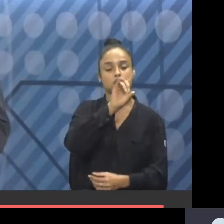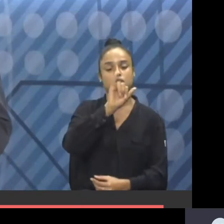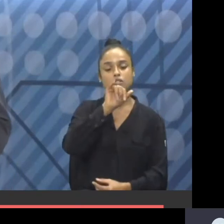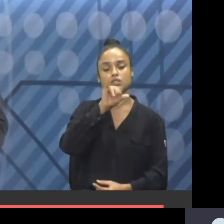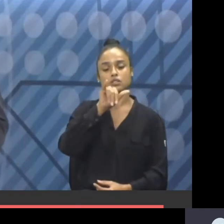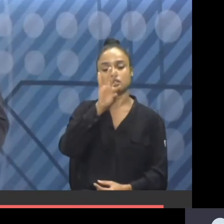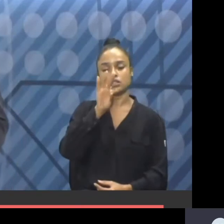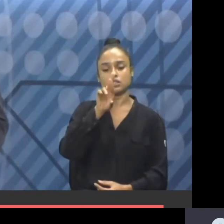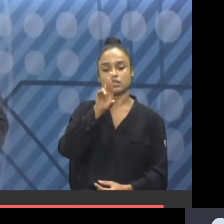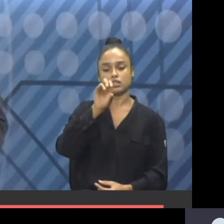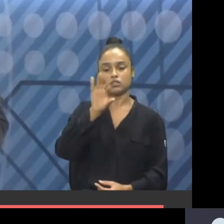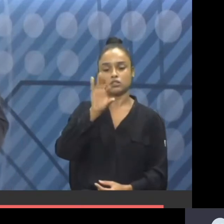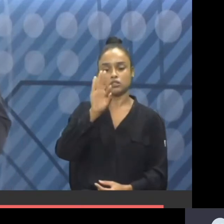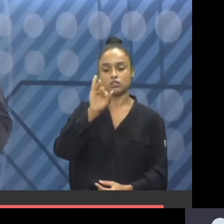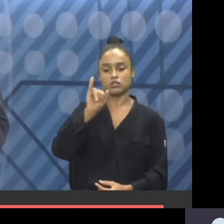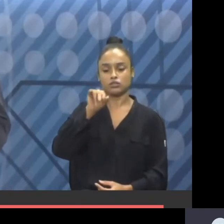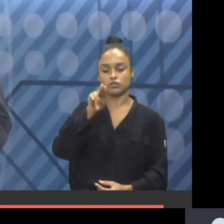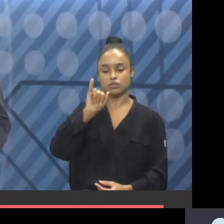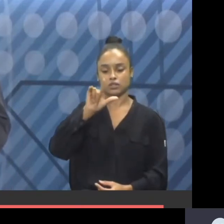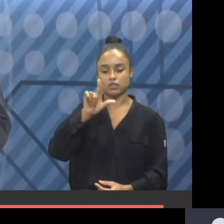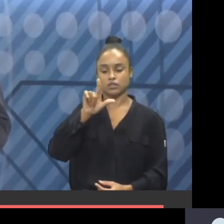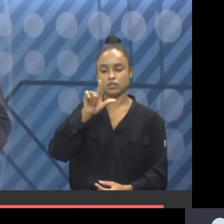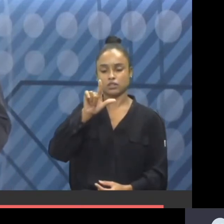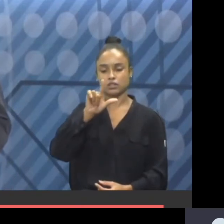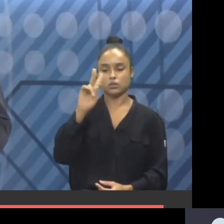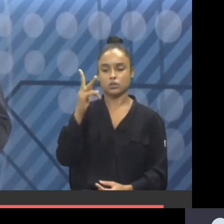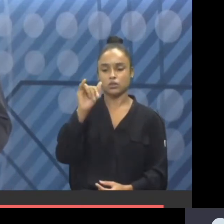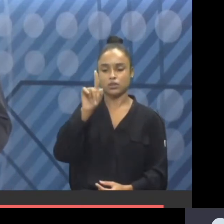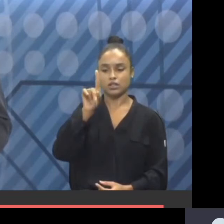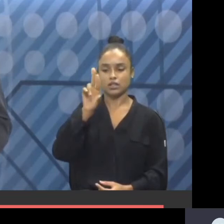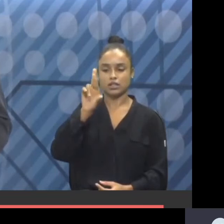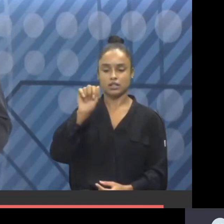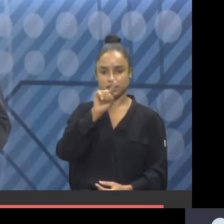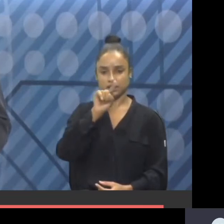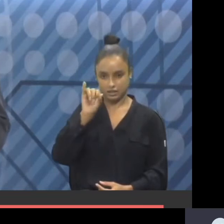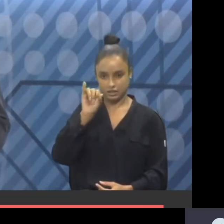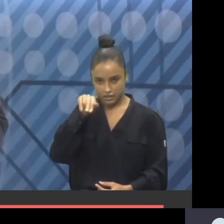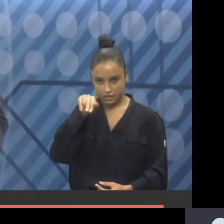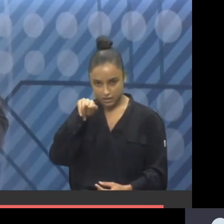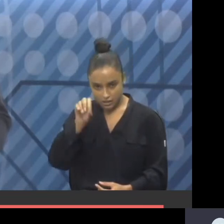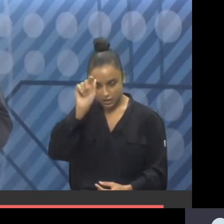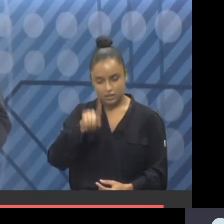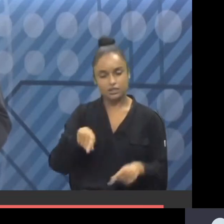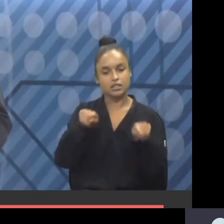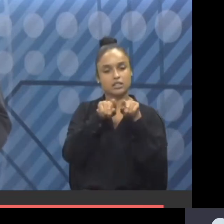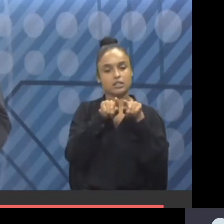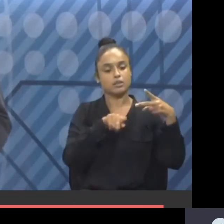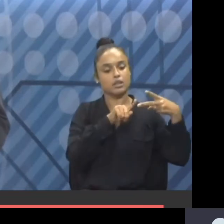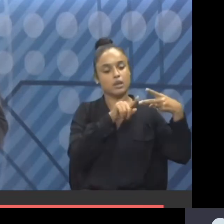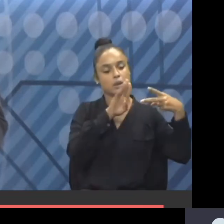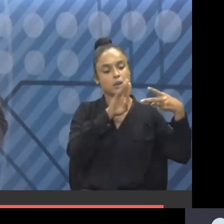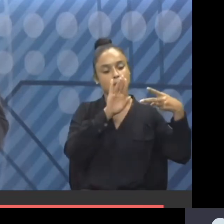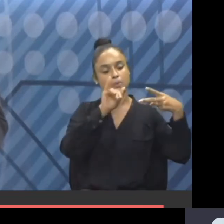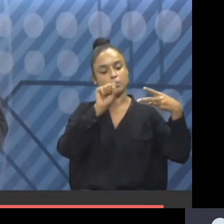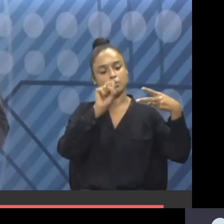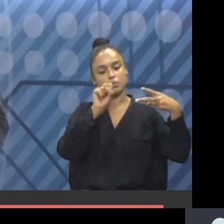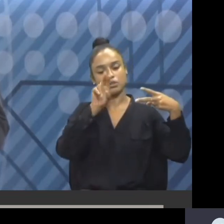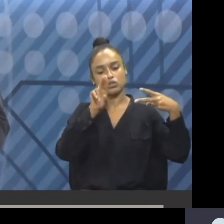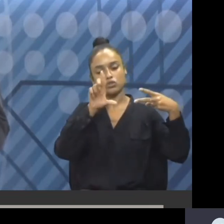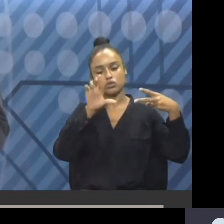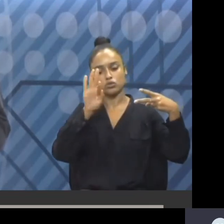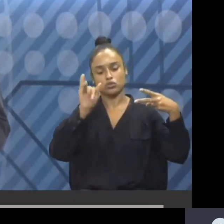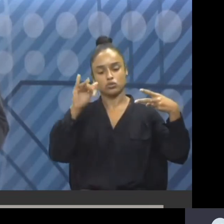e nós temos que preparar a solução também a solução saturada de bisulfito. A solução de bisulfito,